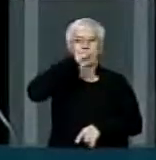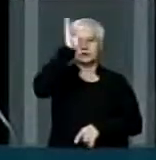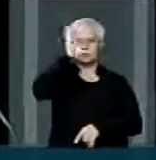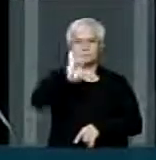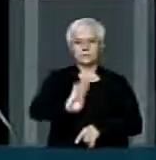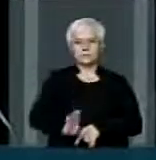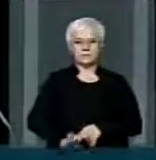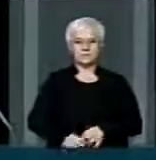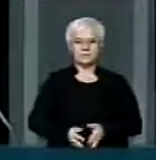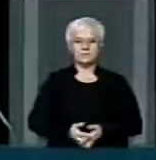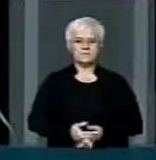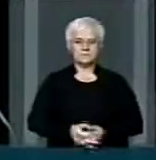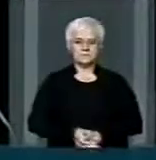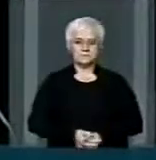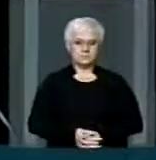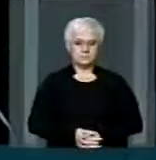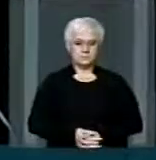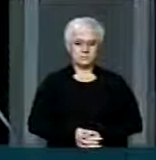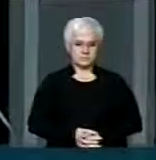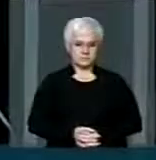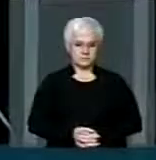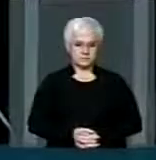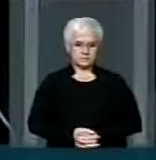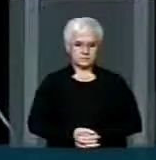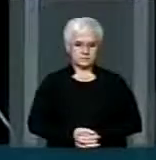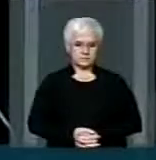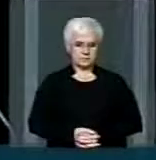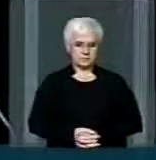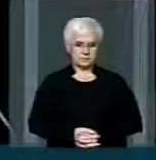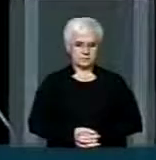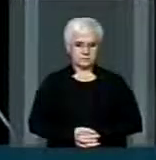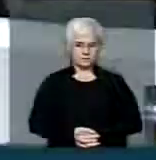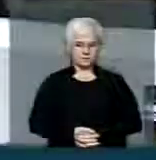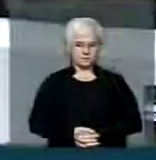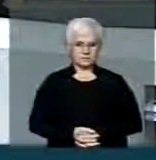meios de comunicação e também na Voz do Brasil. Obrigada, senhor presidente.